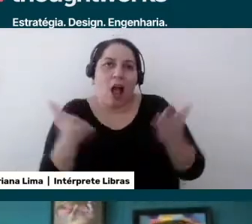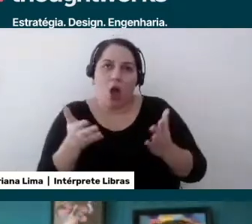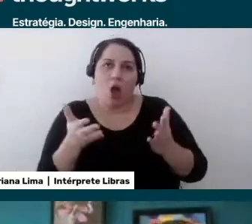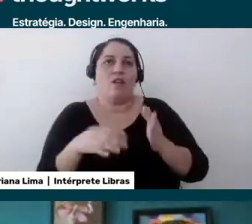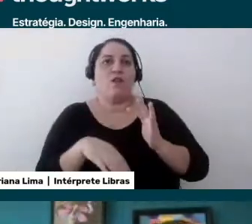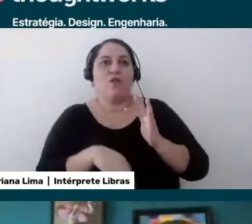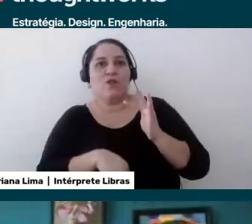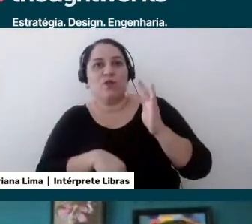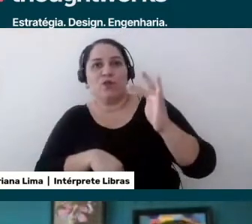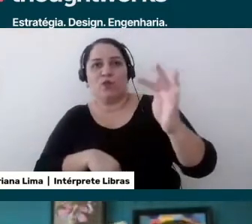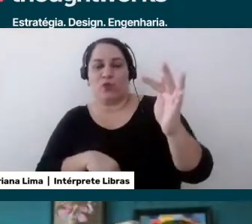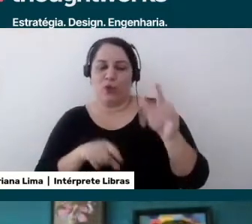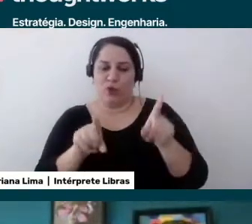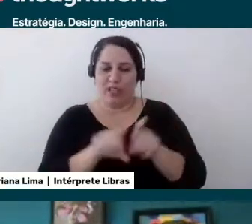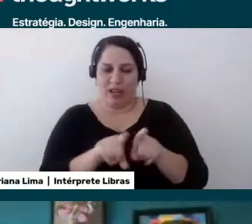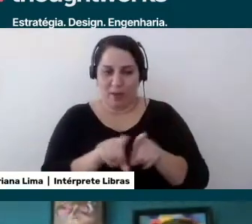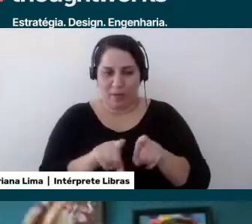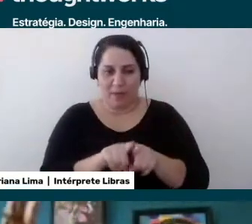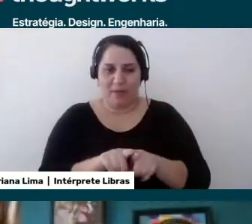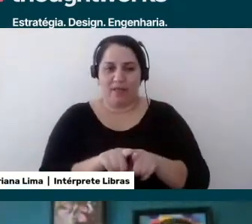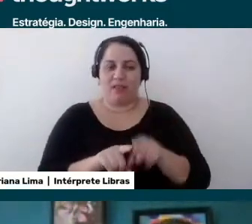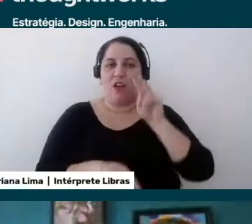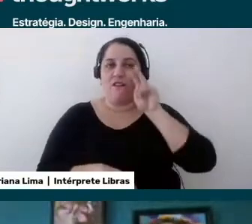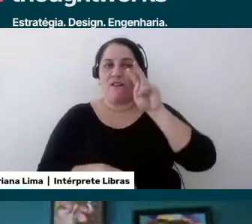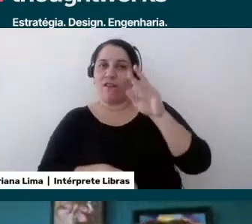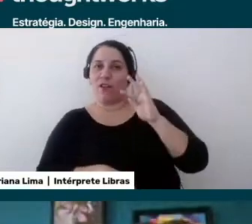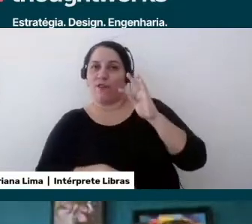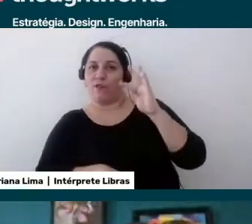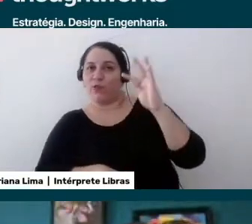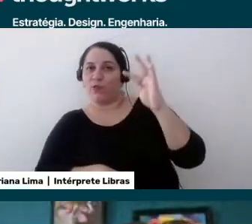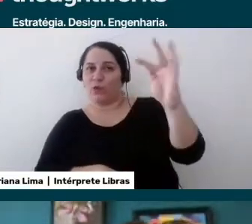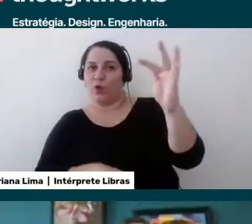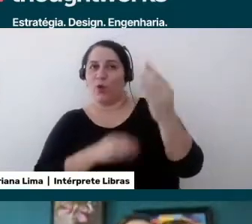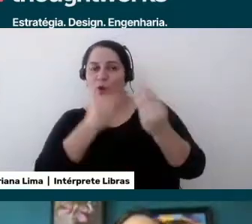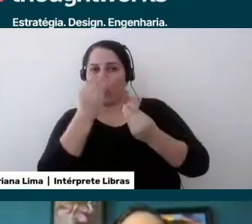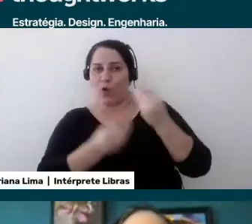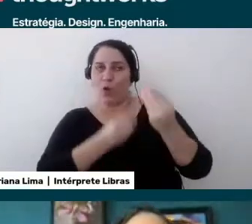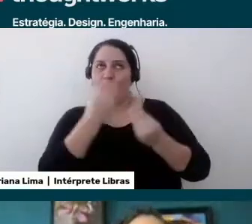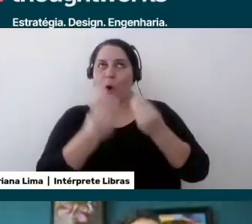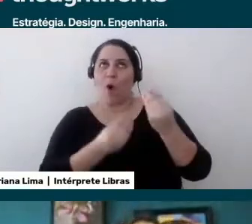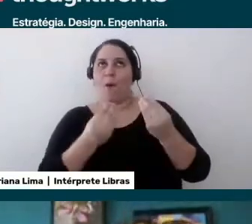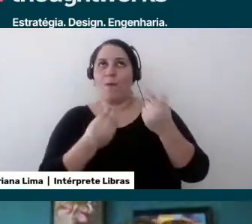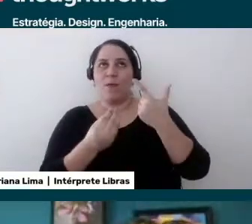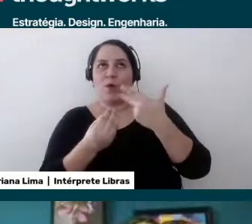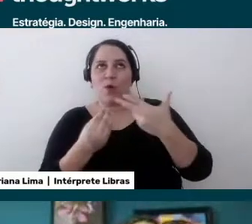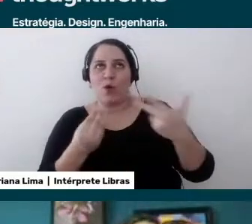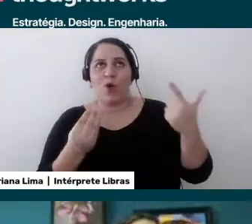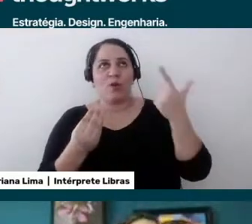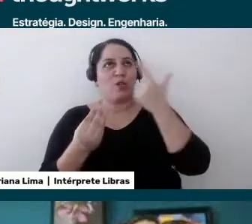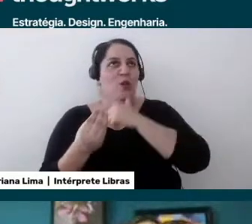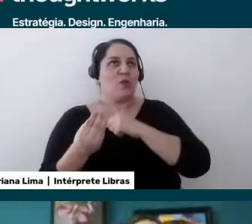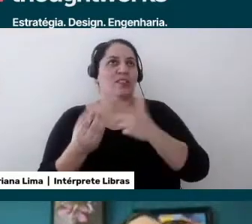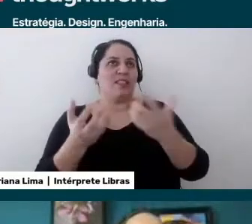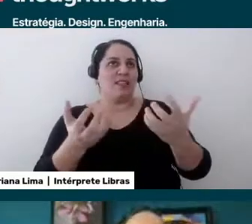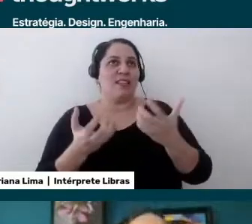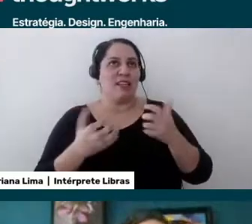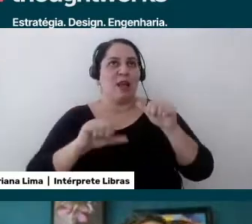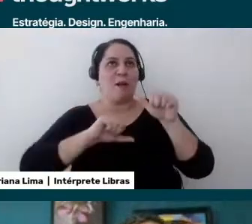fala a importância da visão estendida quando a gente está pensando na mudança,